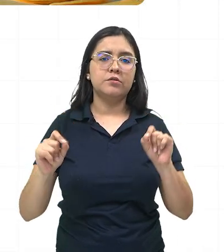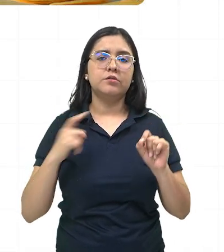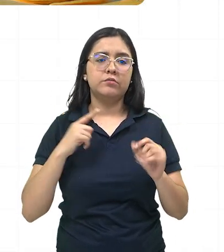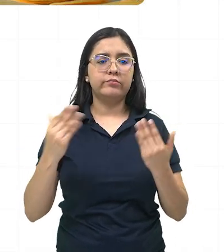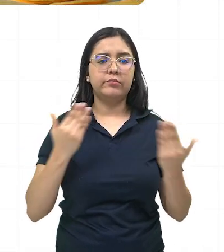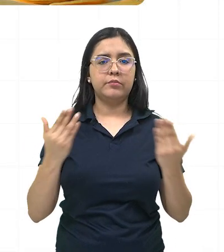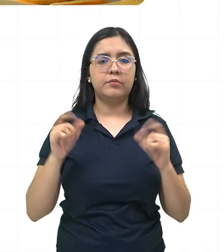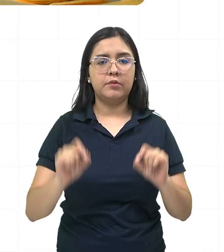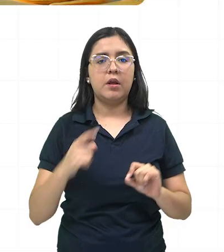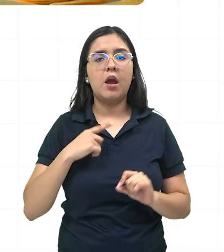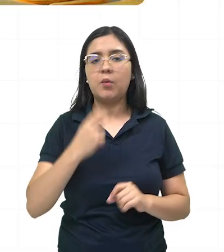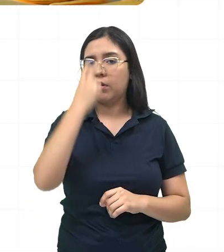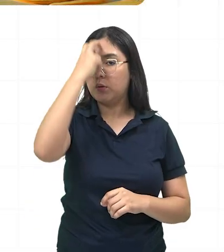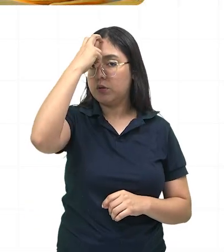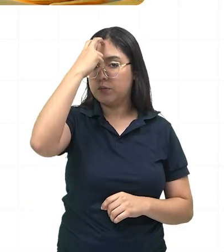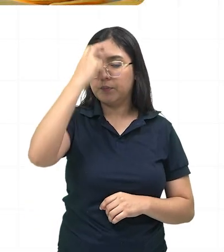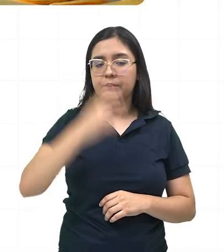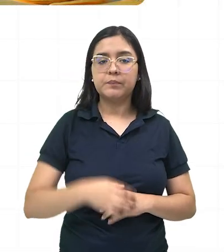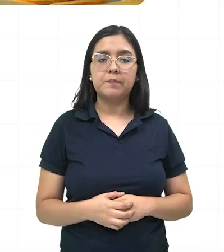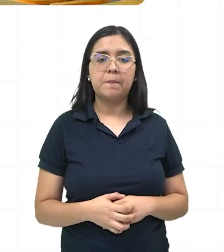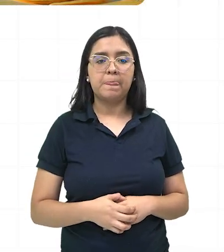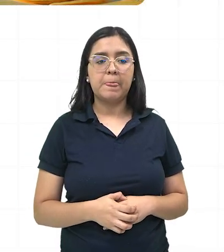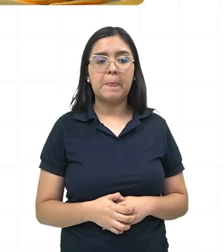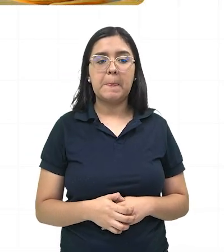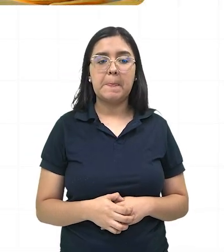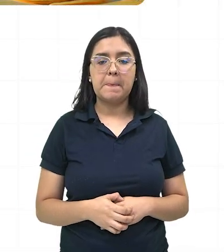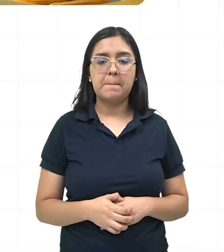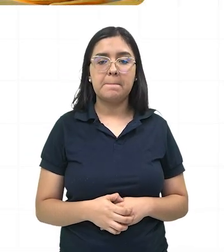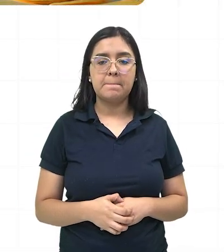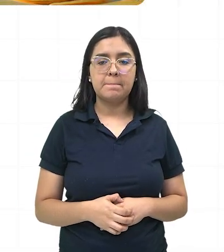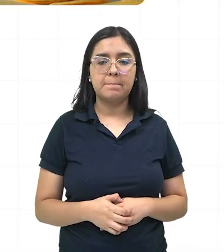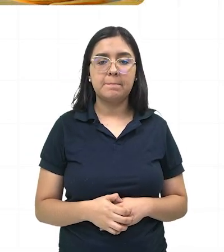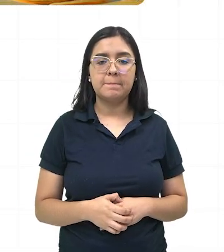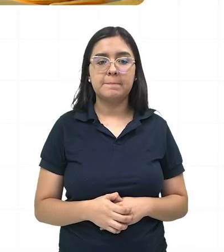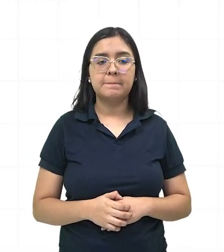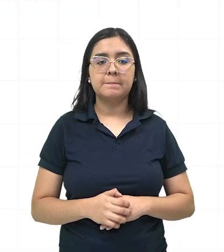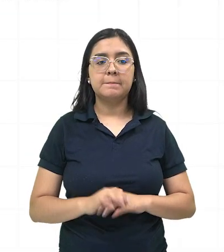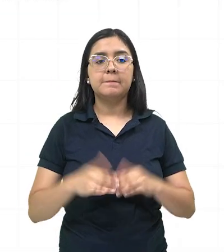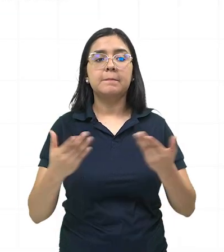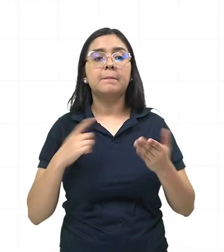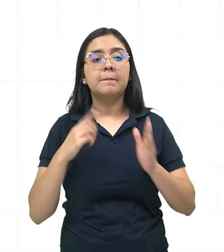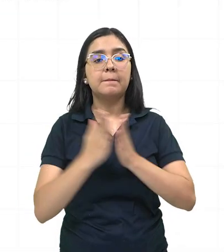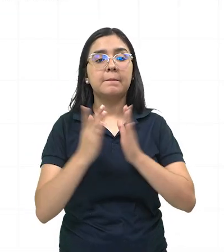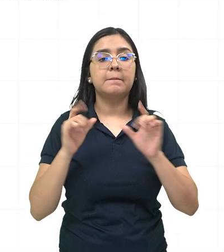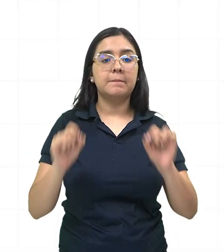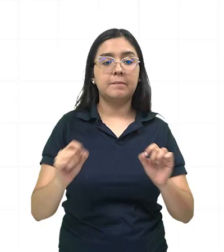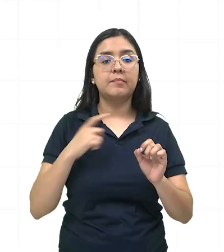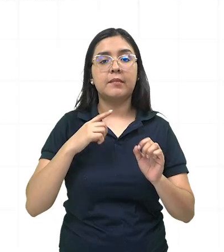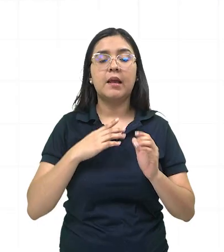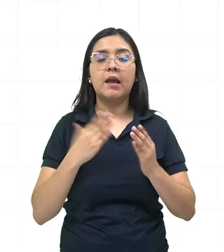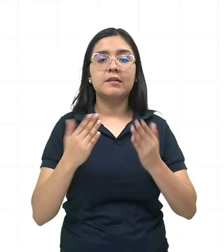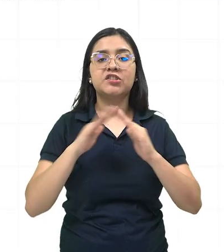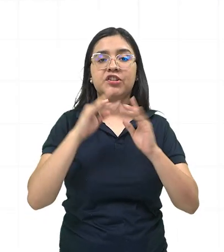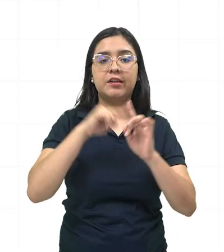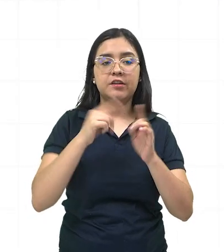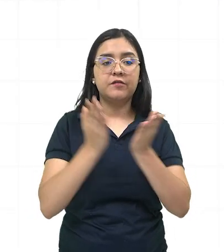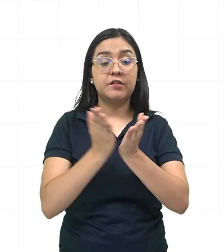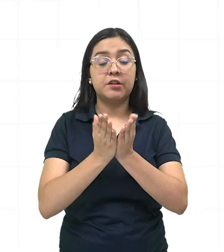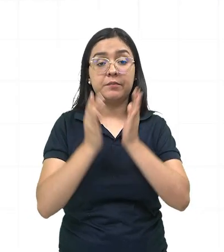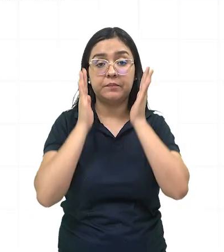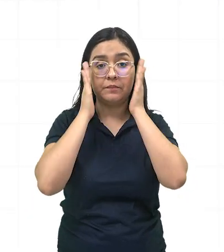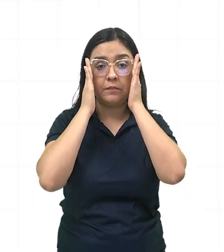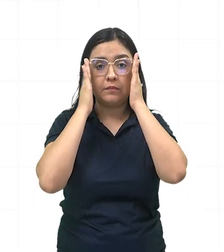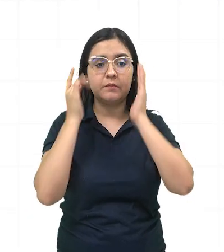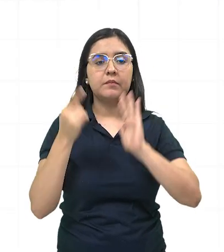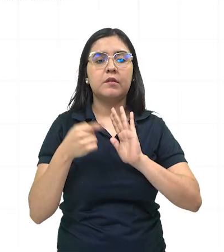pouco variado em relação ao hinduísmo, né? Para os protestantes, no caso as igrejas evangélicas, a